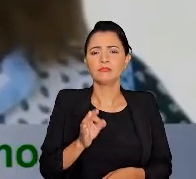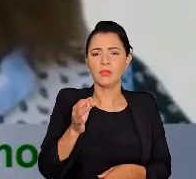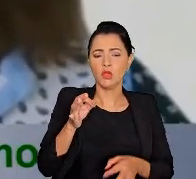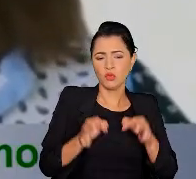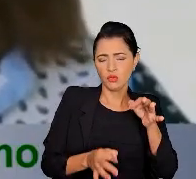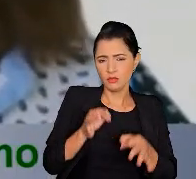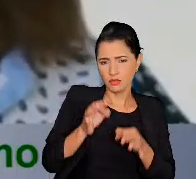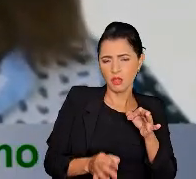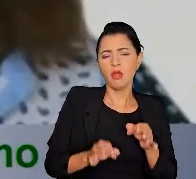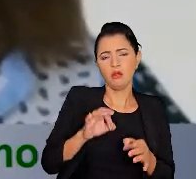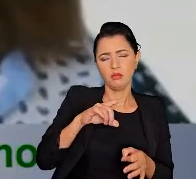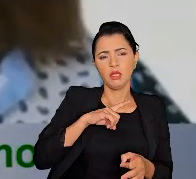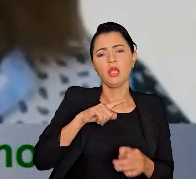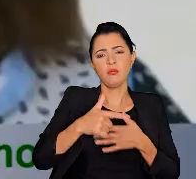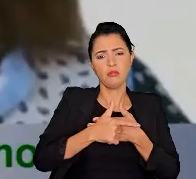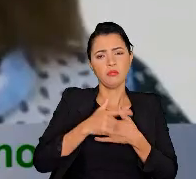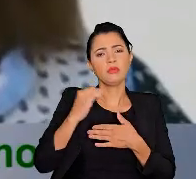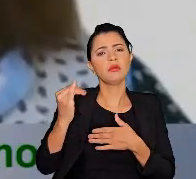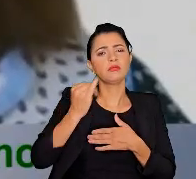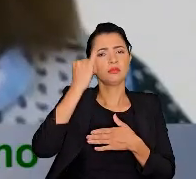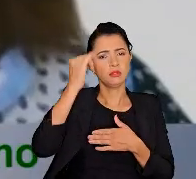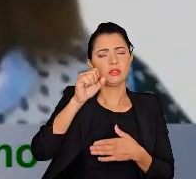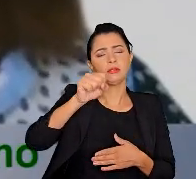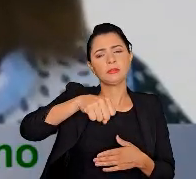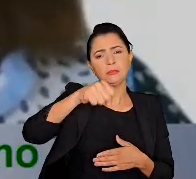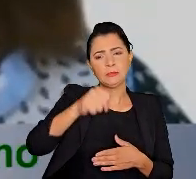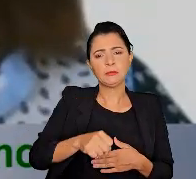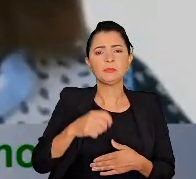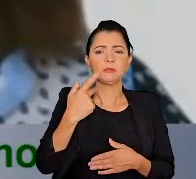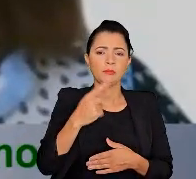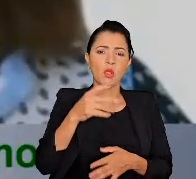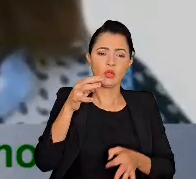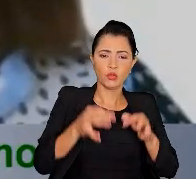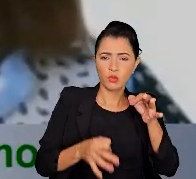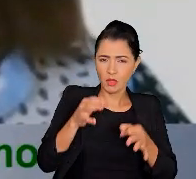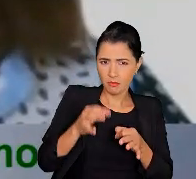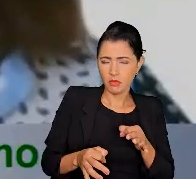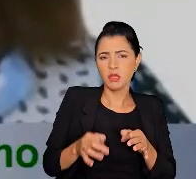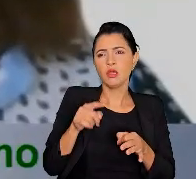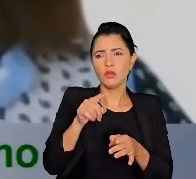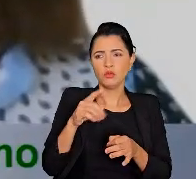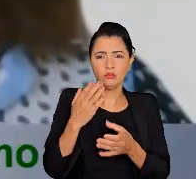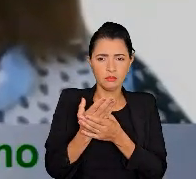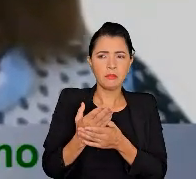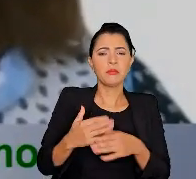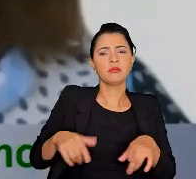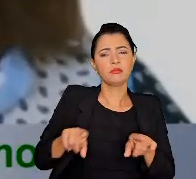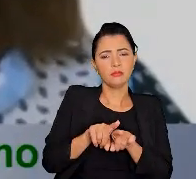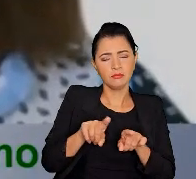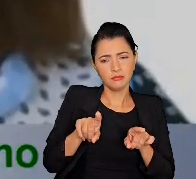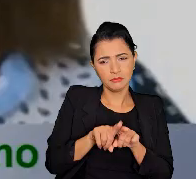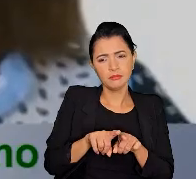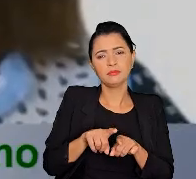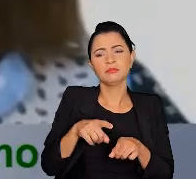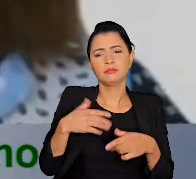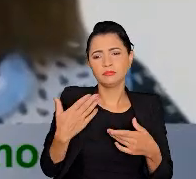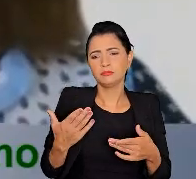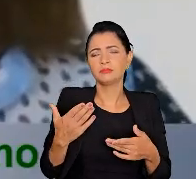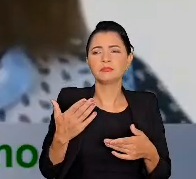tem efetivamente um papel muito importante, não só no julgamento das causas, mas também, mais que tudo,